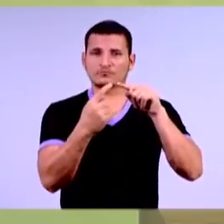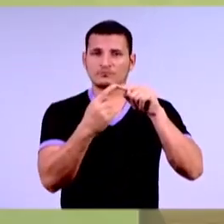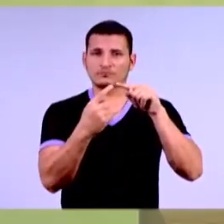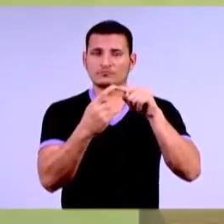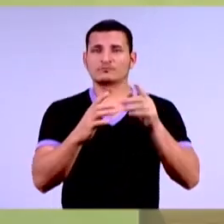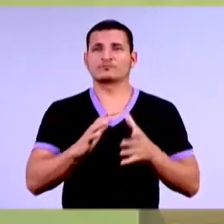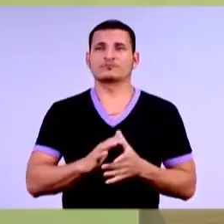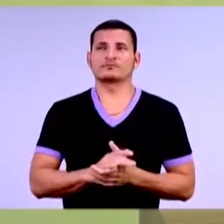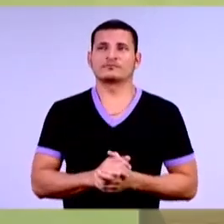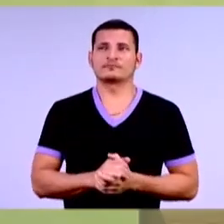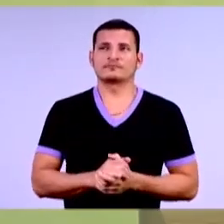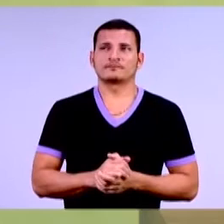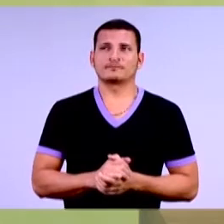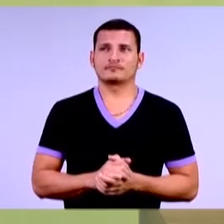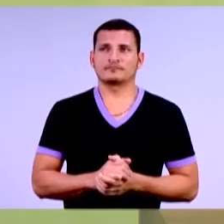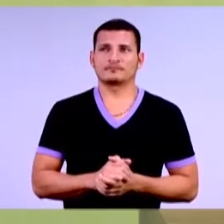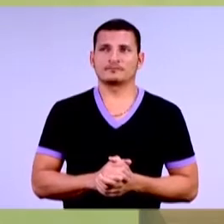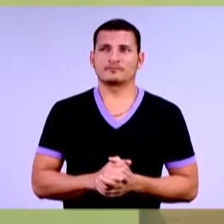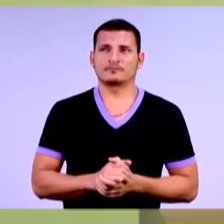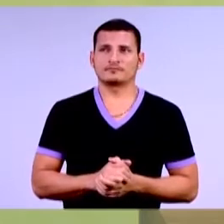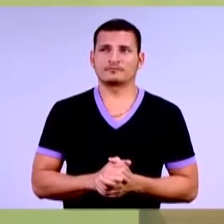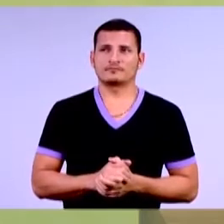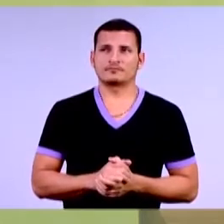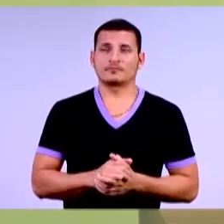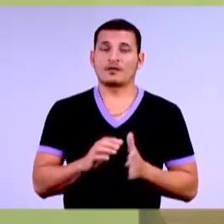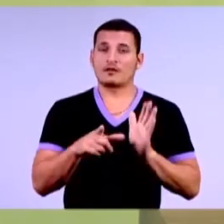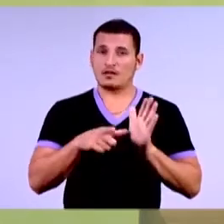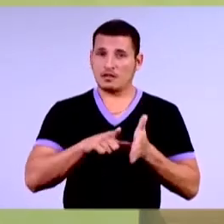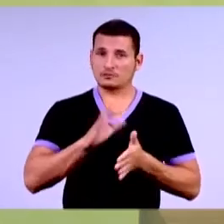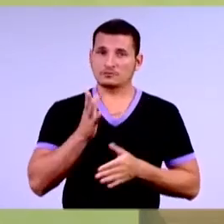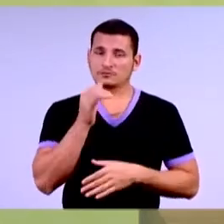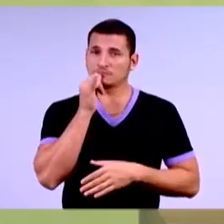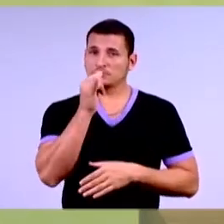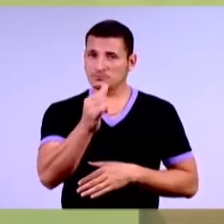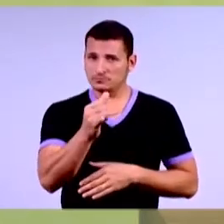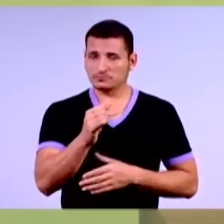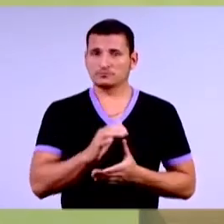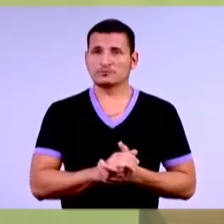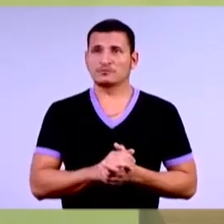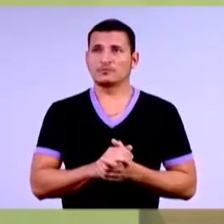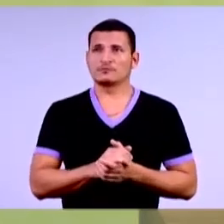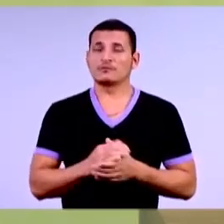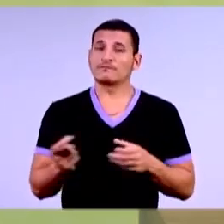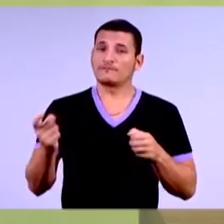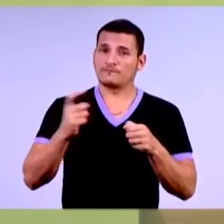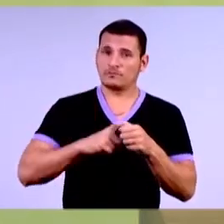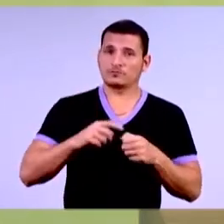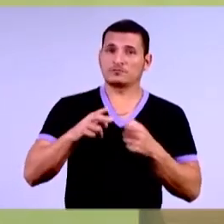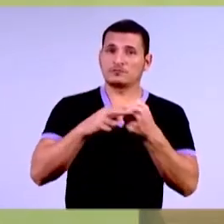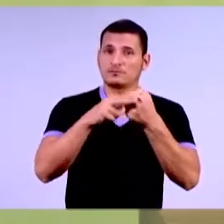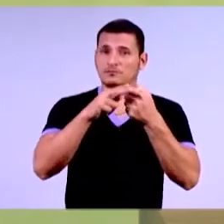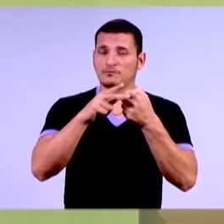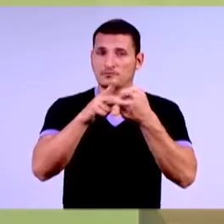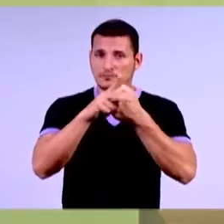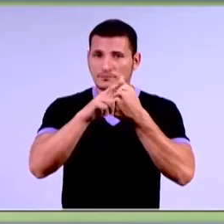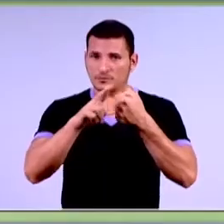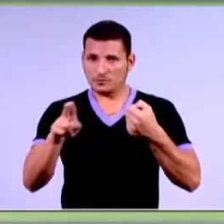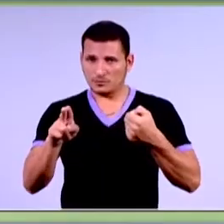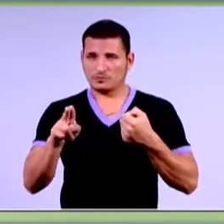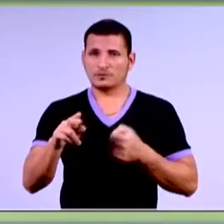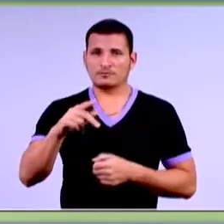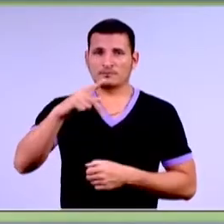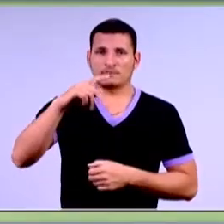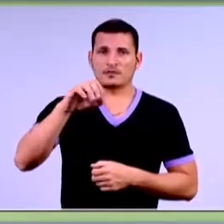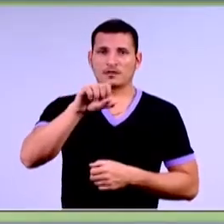então vamos lá olha ainda pouco como eu disse que nós voltaremos com o pronome pessoal aí está os pronomes